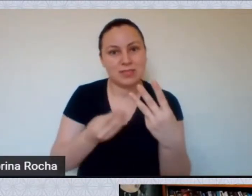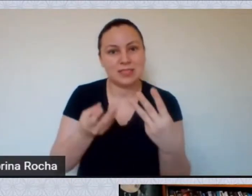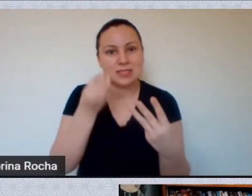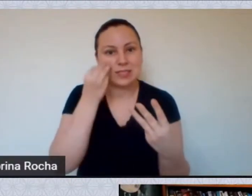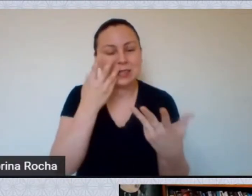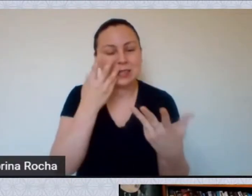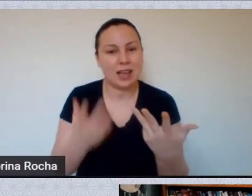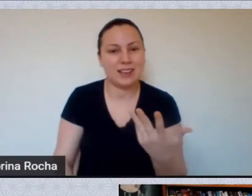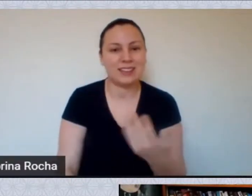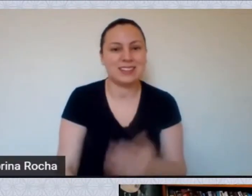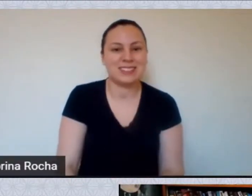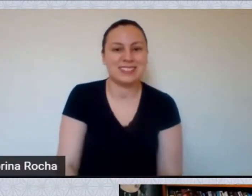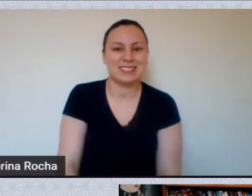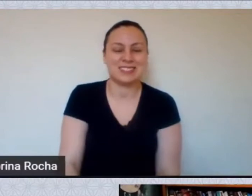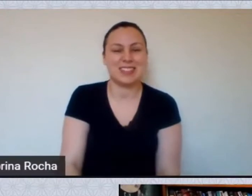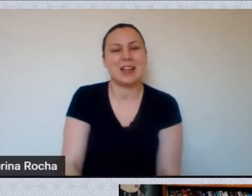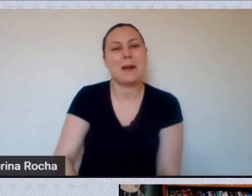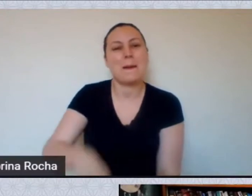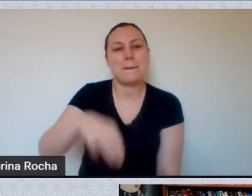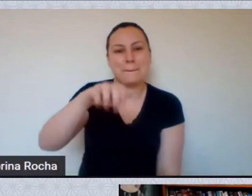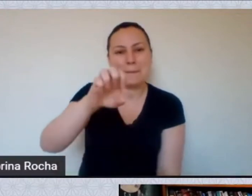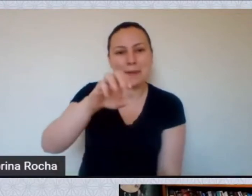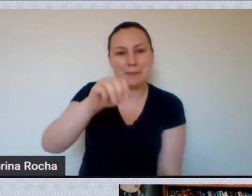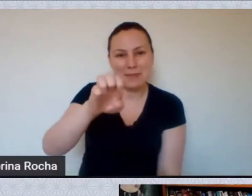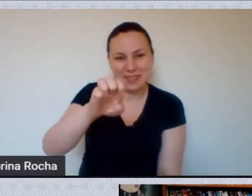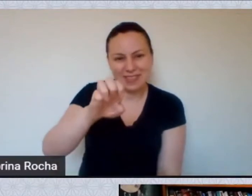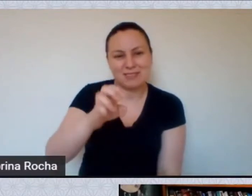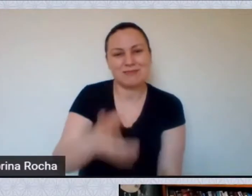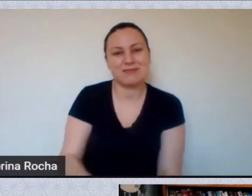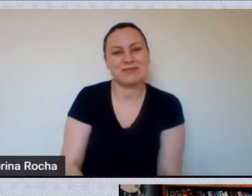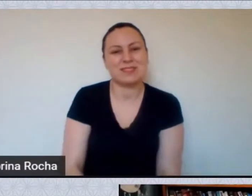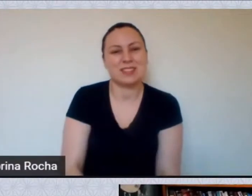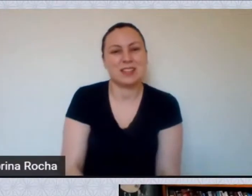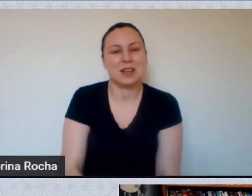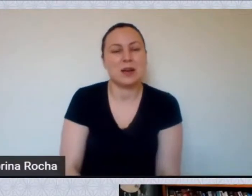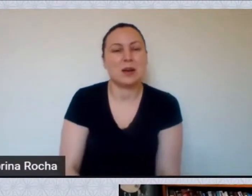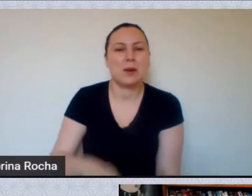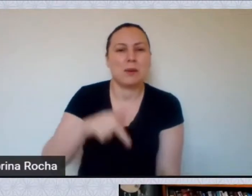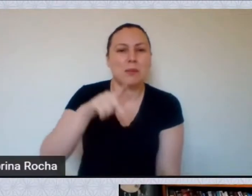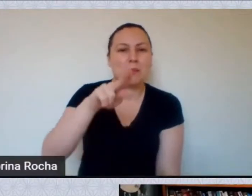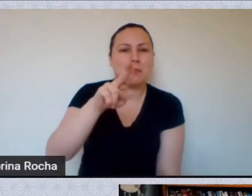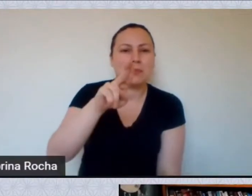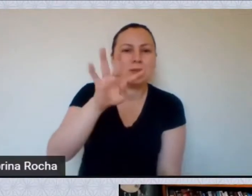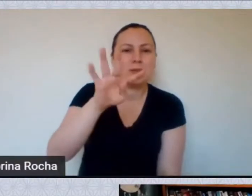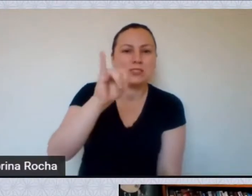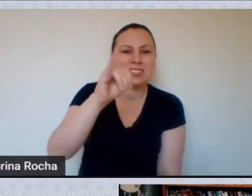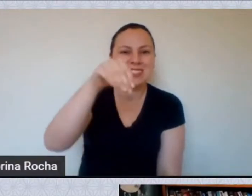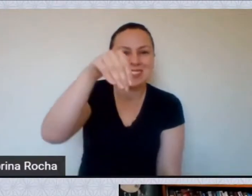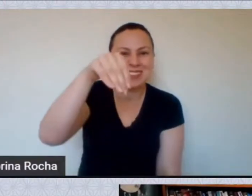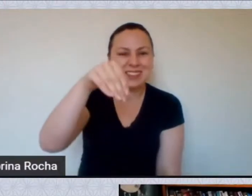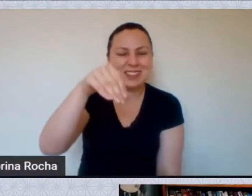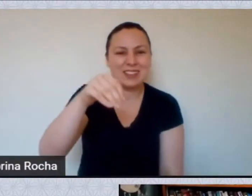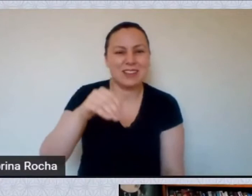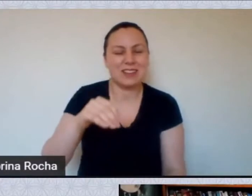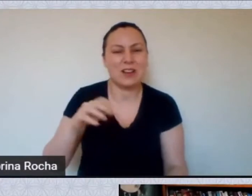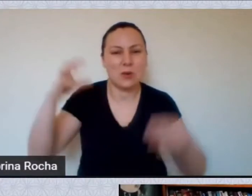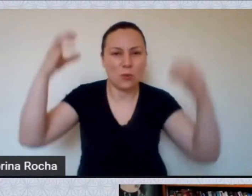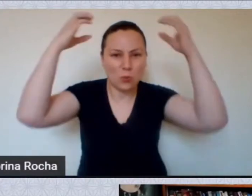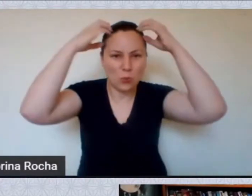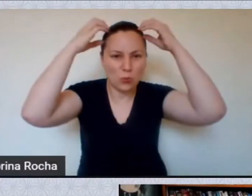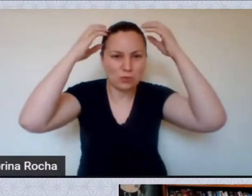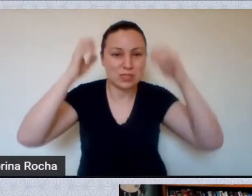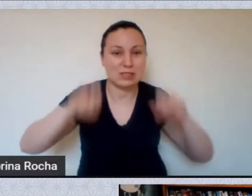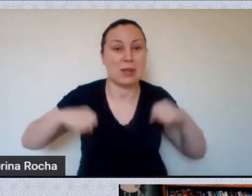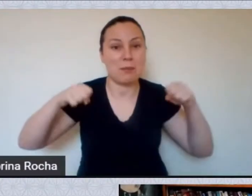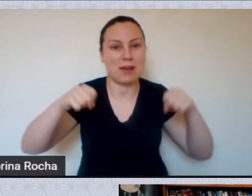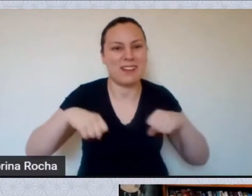semana, Gleiser, né? Imagino, né? Quer dizer, é uma coisa. Eu vi o Putin andando em cima do urso com uma vacina, assim, parece um rifle nas costas. Eu vi essa